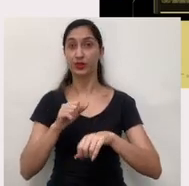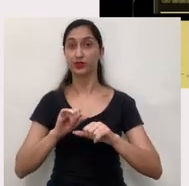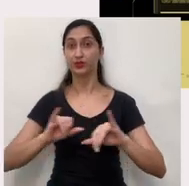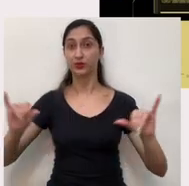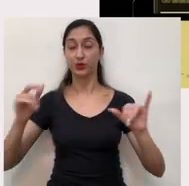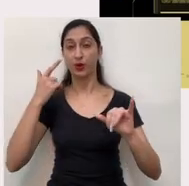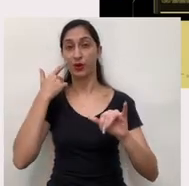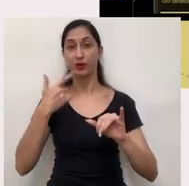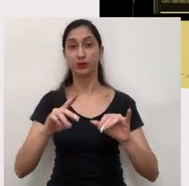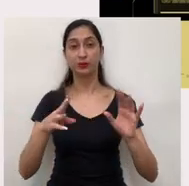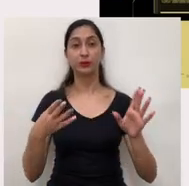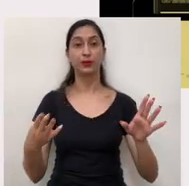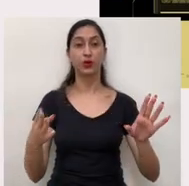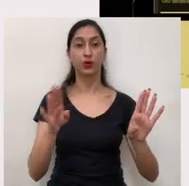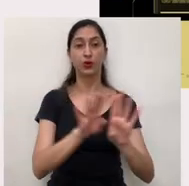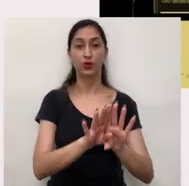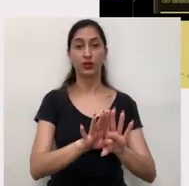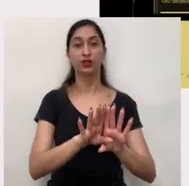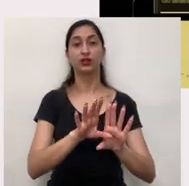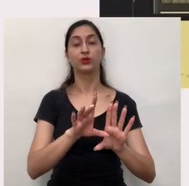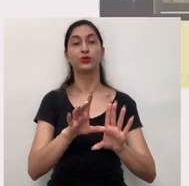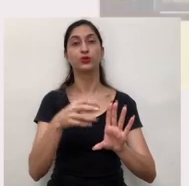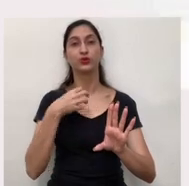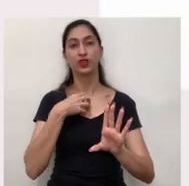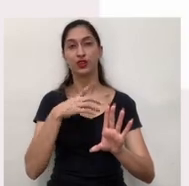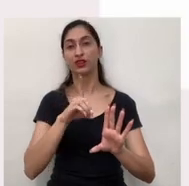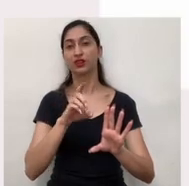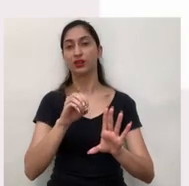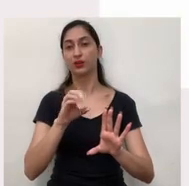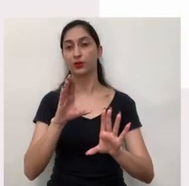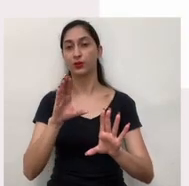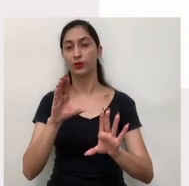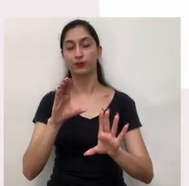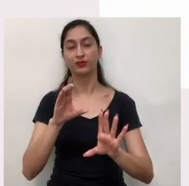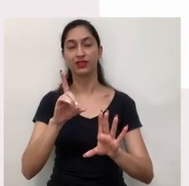as portas em estilo decor. Pode passar.